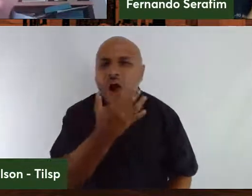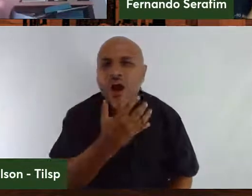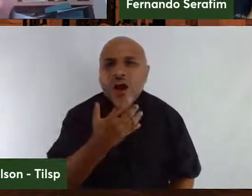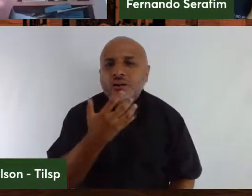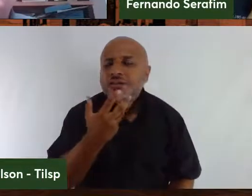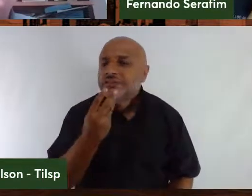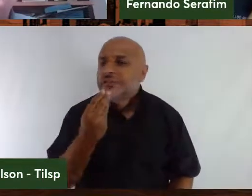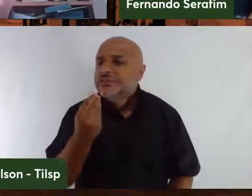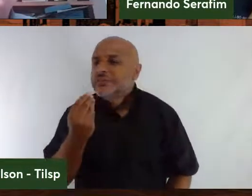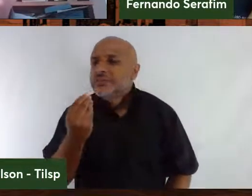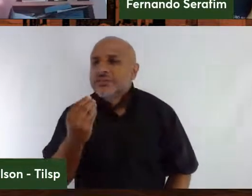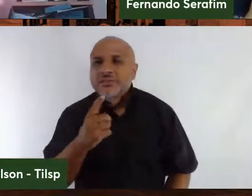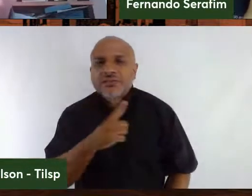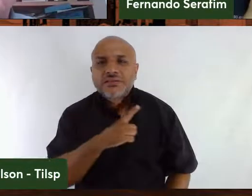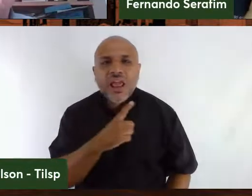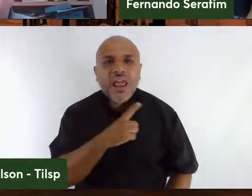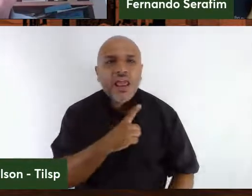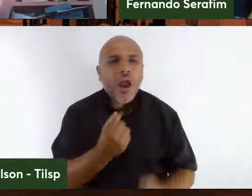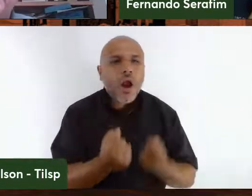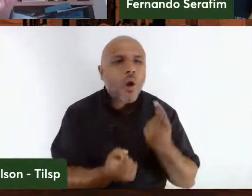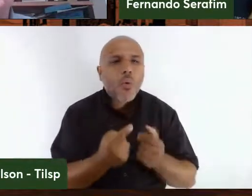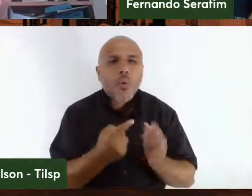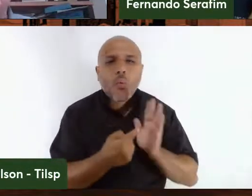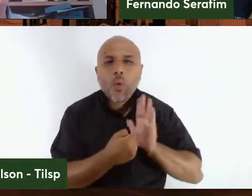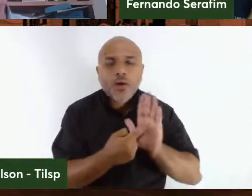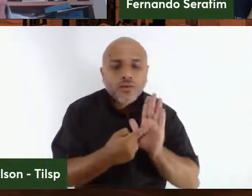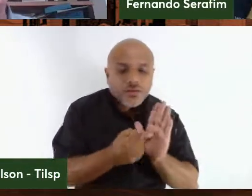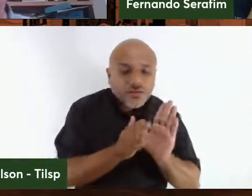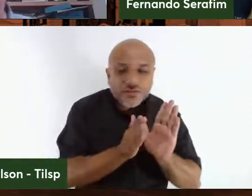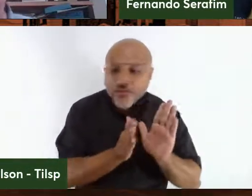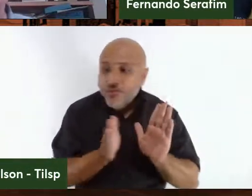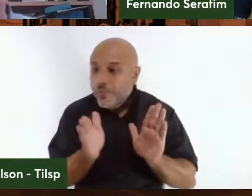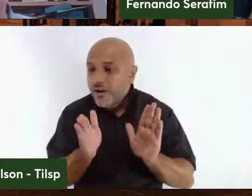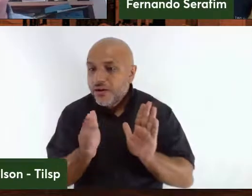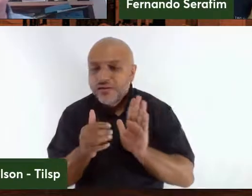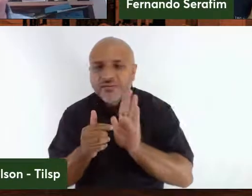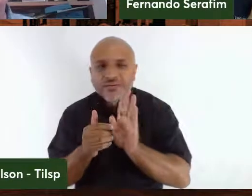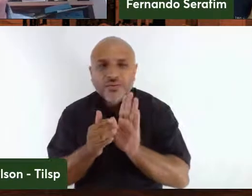coisa que há uma derrapagem, há um